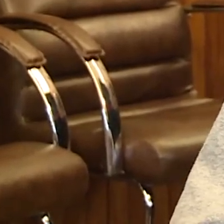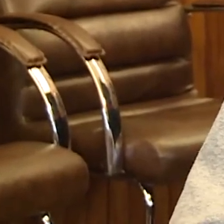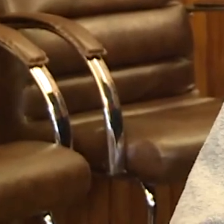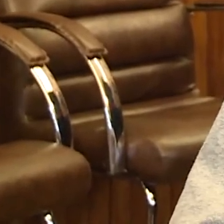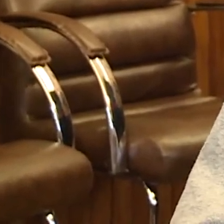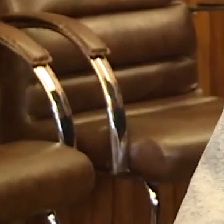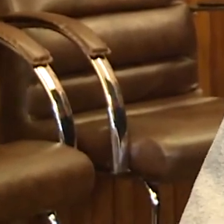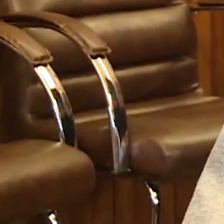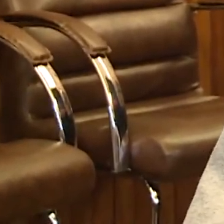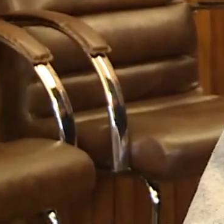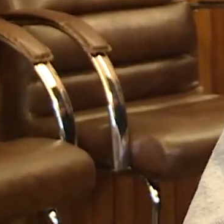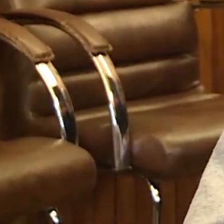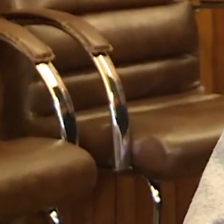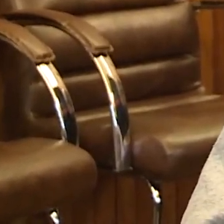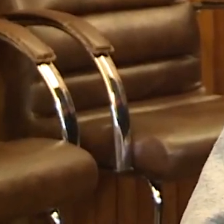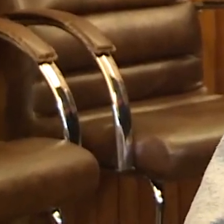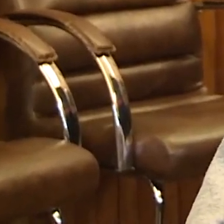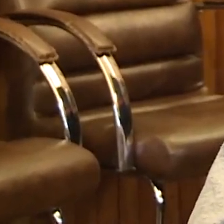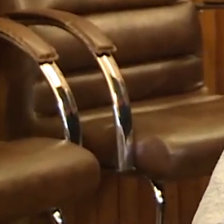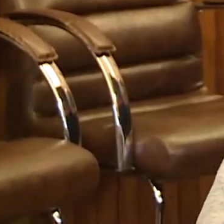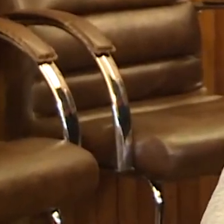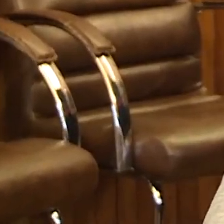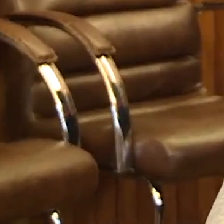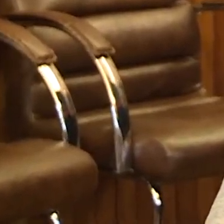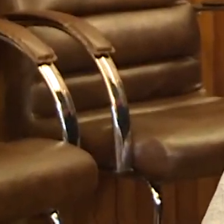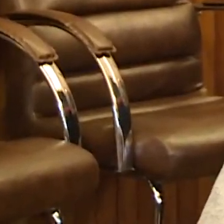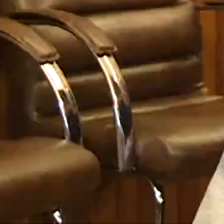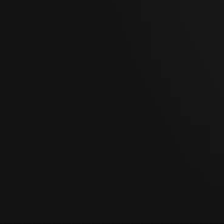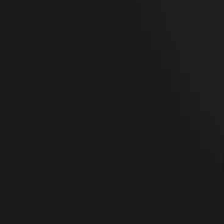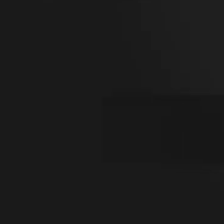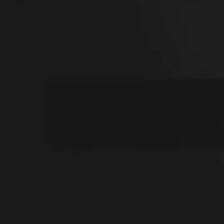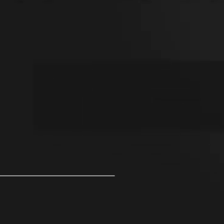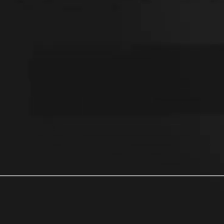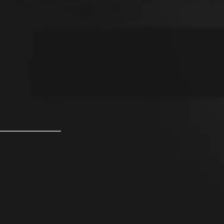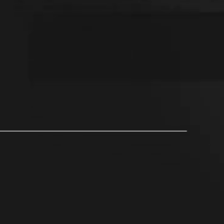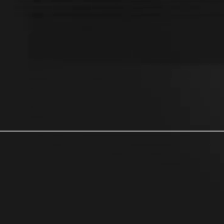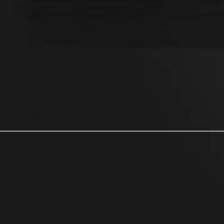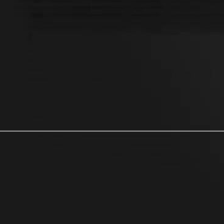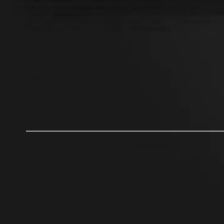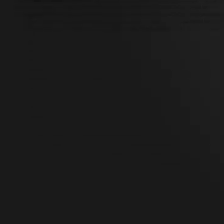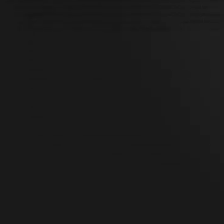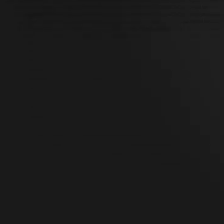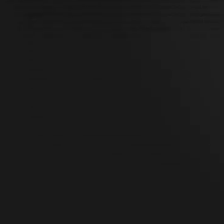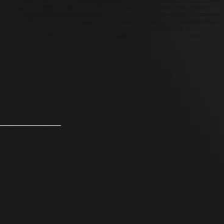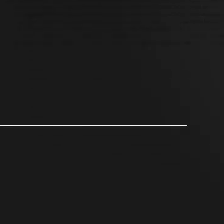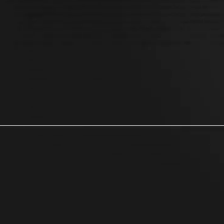com suas instituições da qual eles tem os seus consignados a